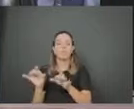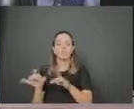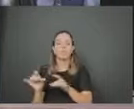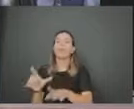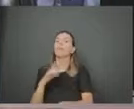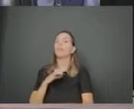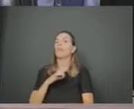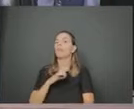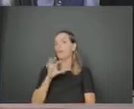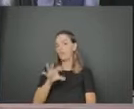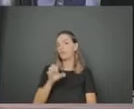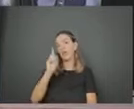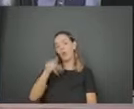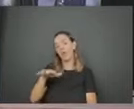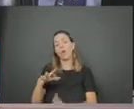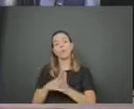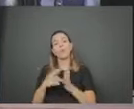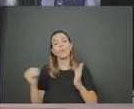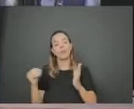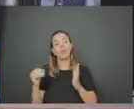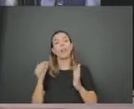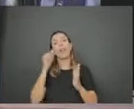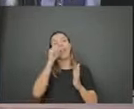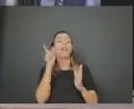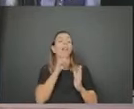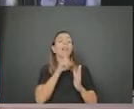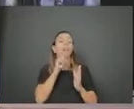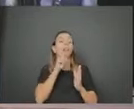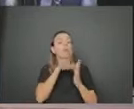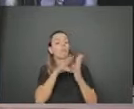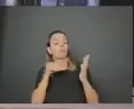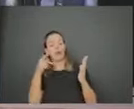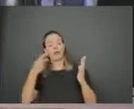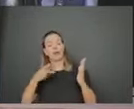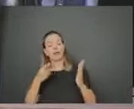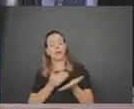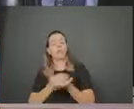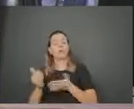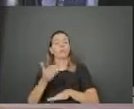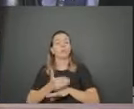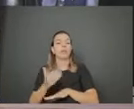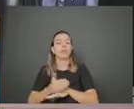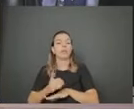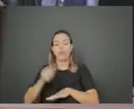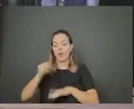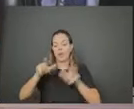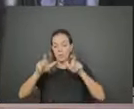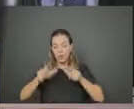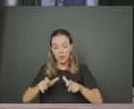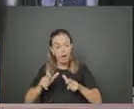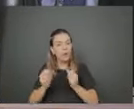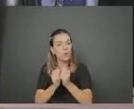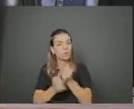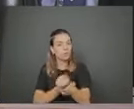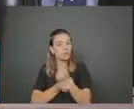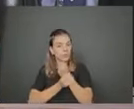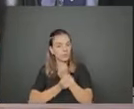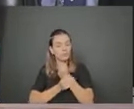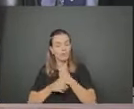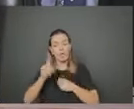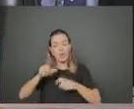capitão trouxe dos Estados Unidos para a gente adotar aqui. Então, é um local seguro para que a pessoa marque um ponto de encontro com aquele